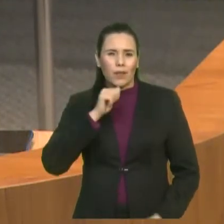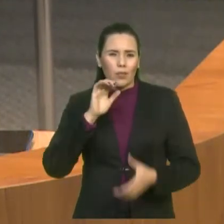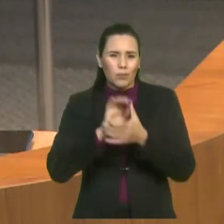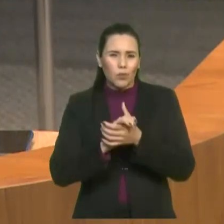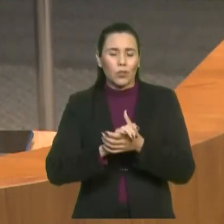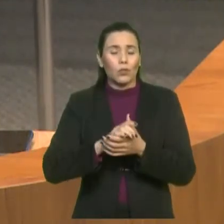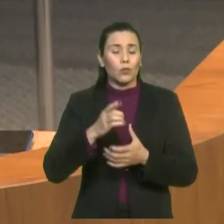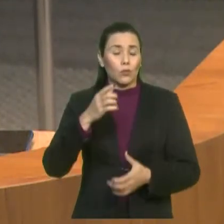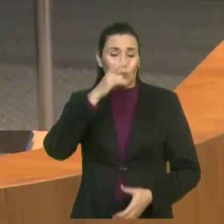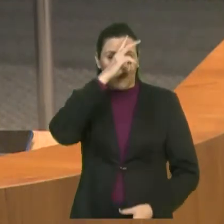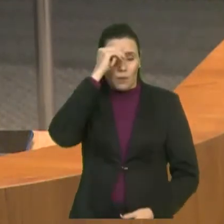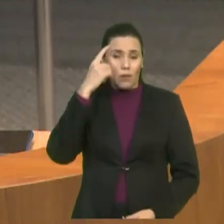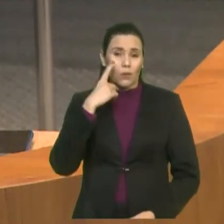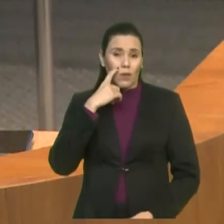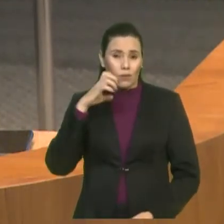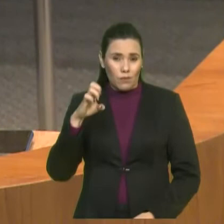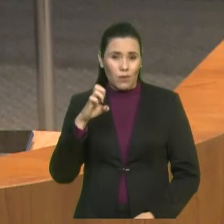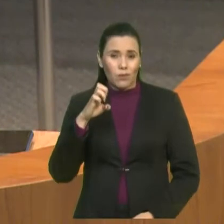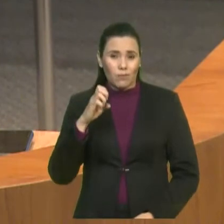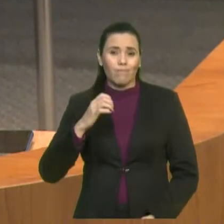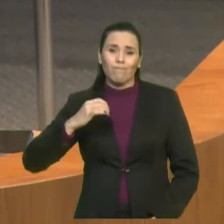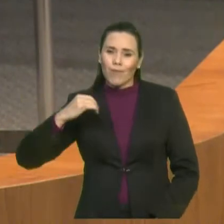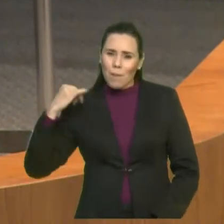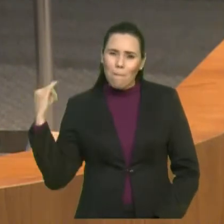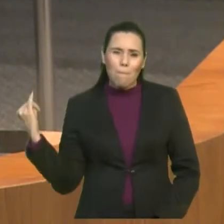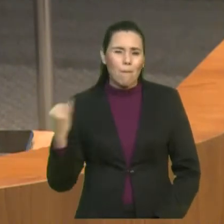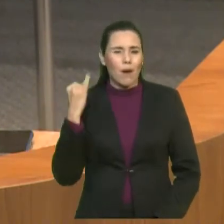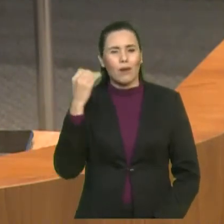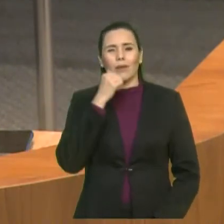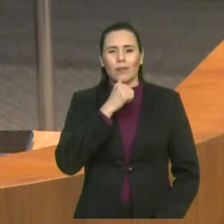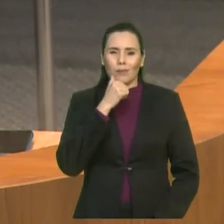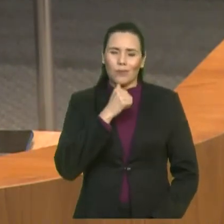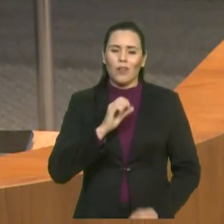importante a figura da mulher e da esposa